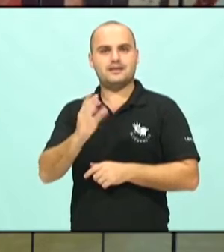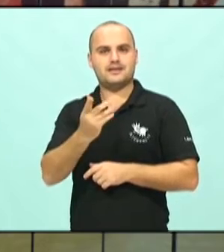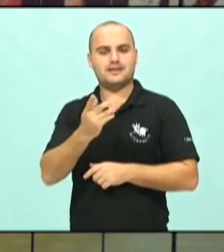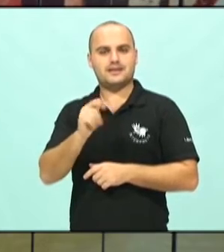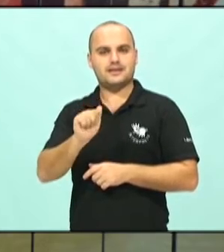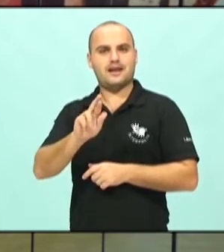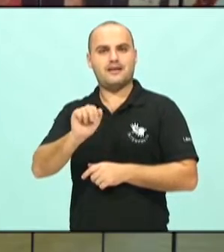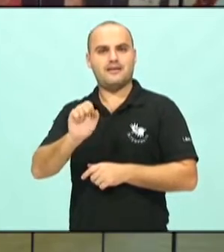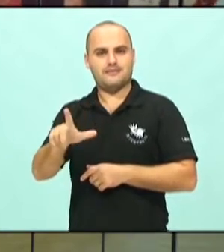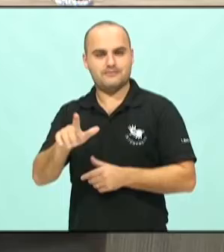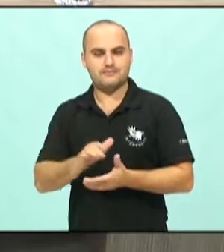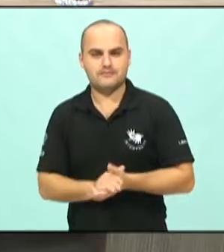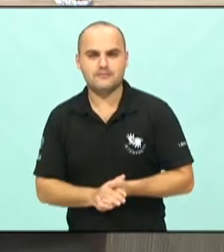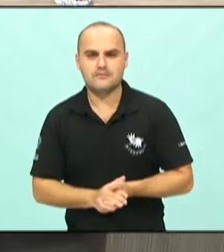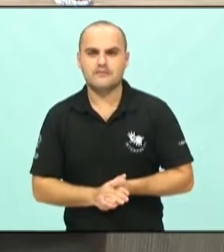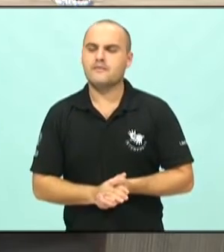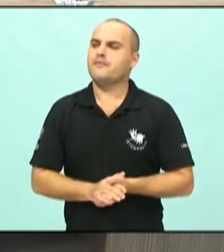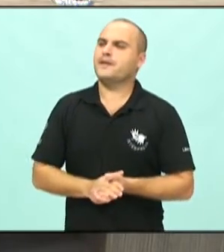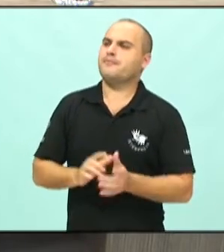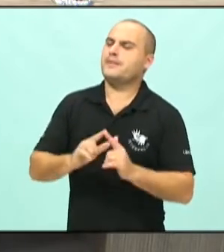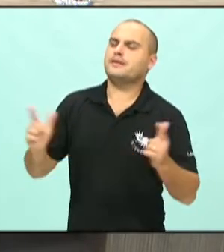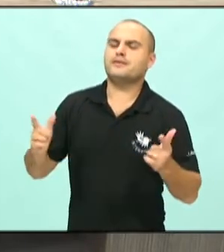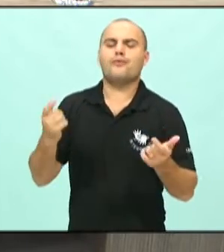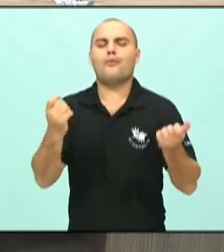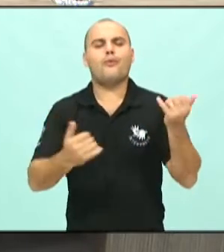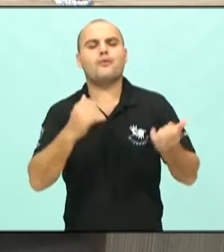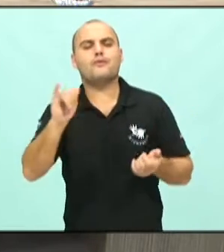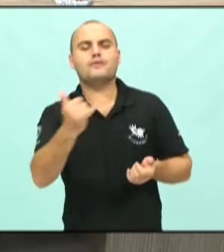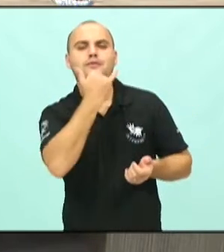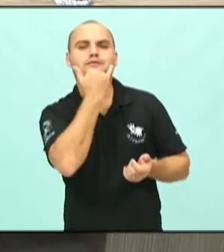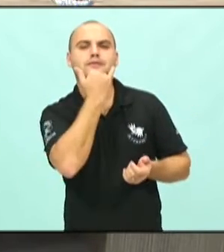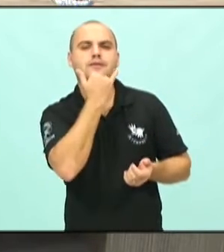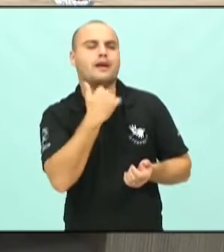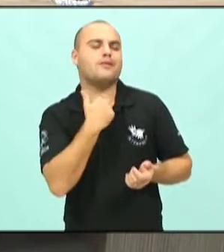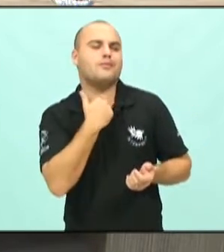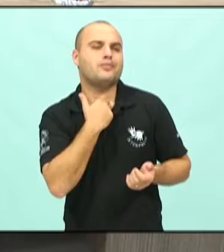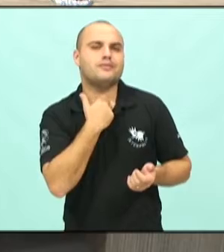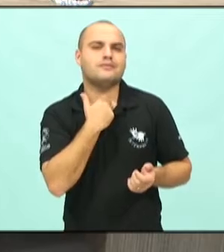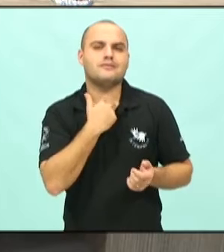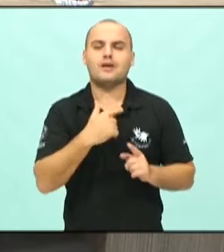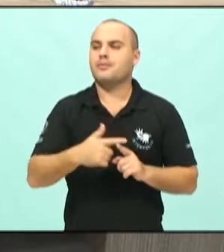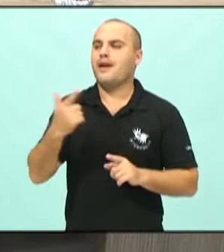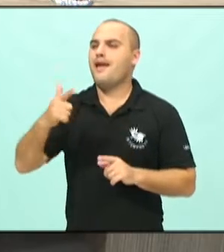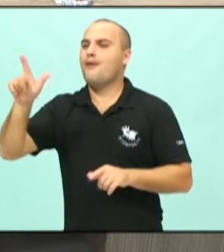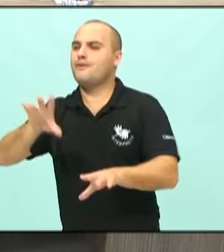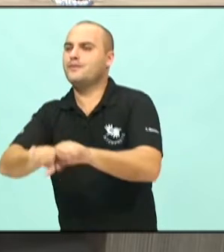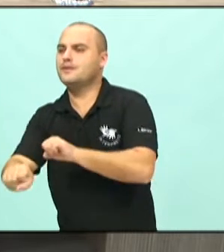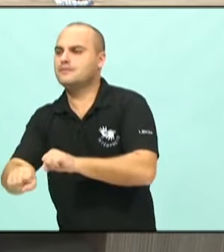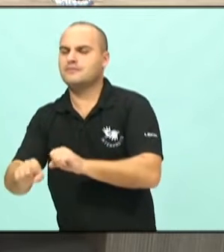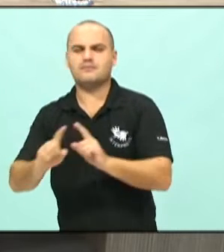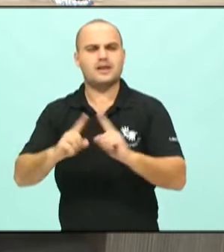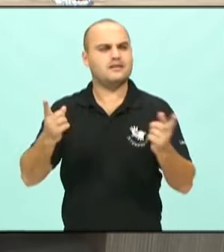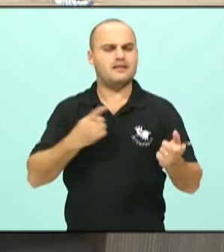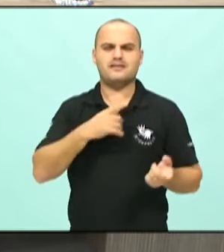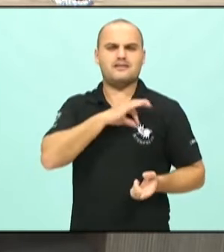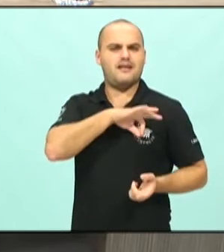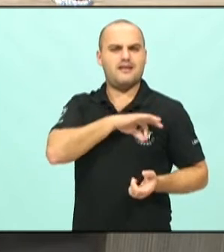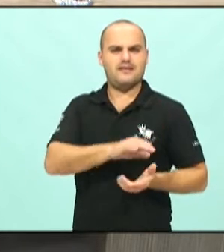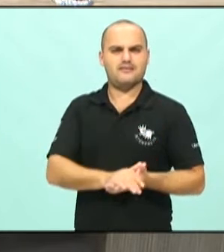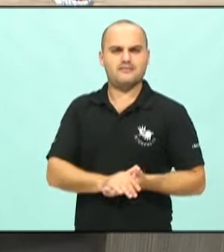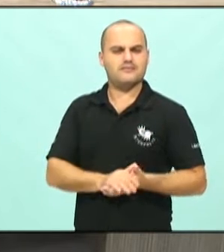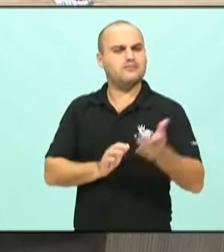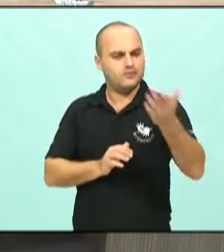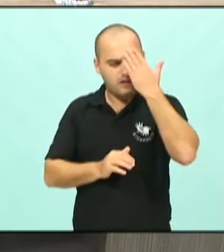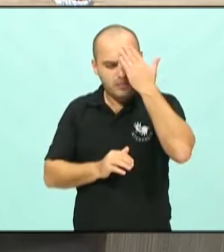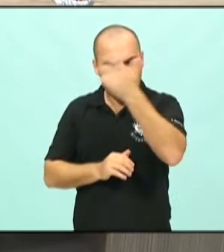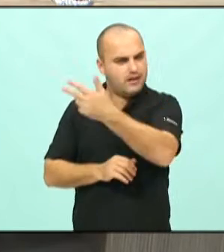sociedade que, Paulo, mas por que o Paulo não pôde estar no ambiente de, não, porque ele é licenciado. Mas como é que ele recebeu para estar lá? Tu não sabia que ele não